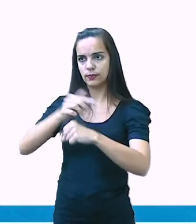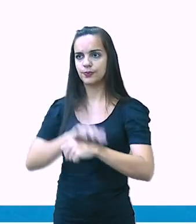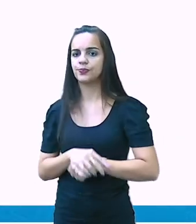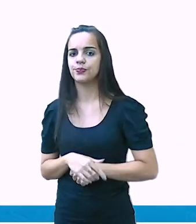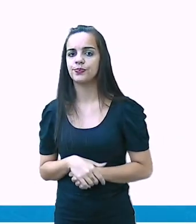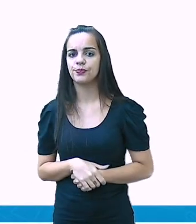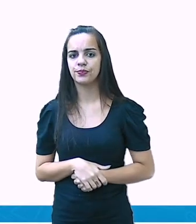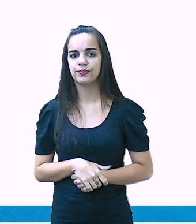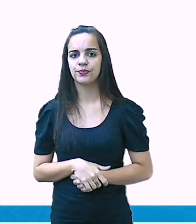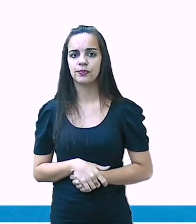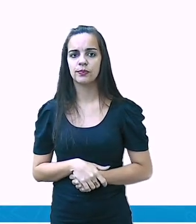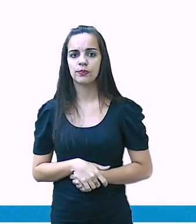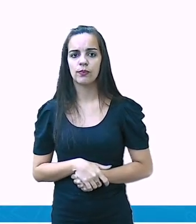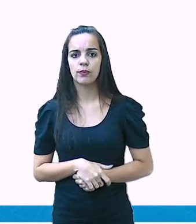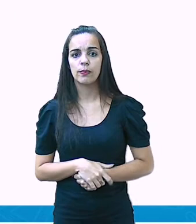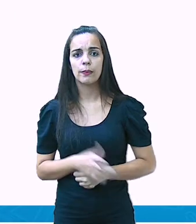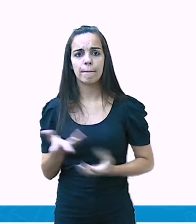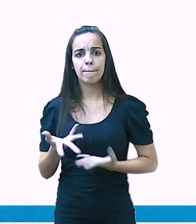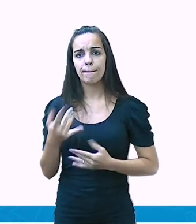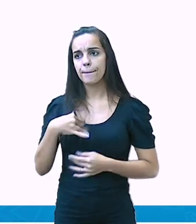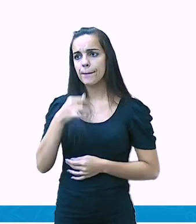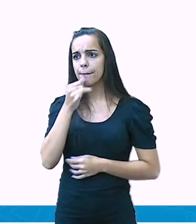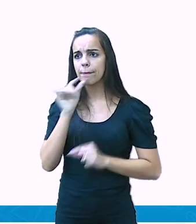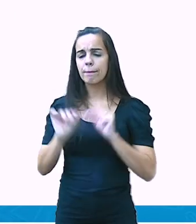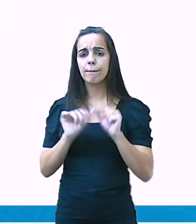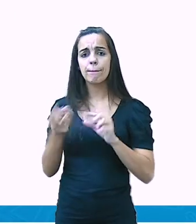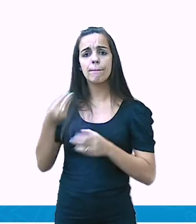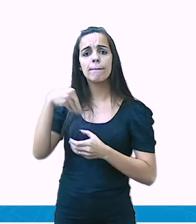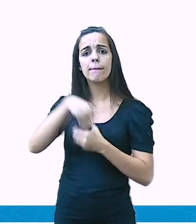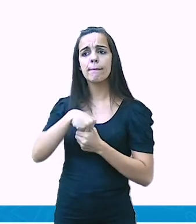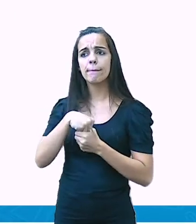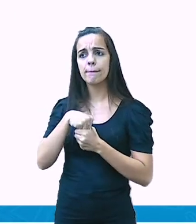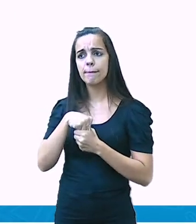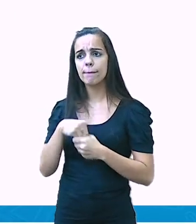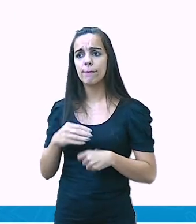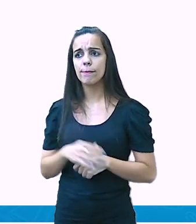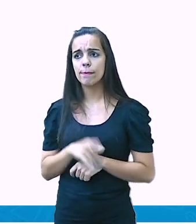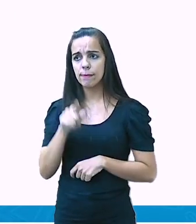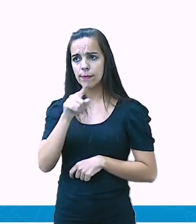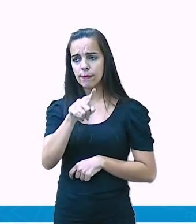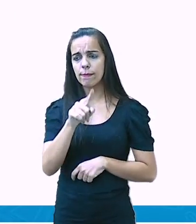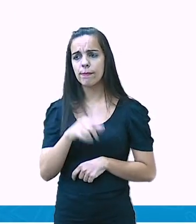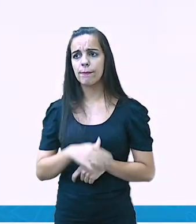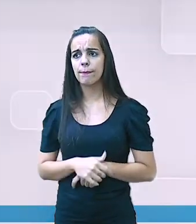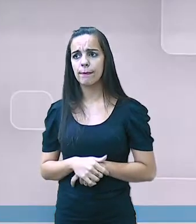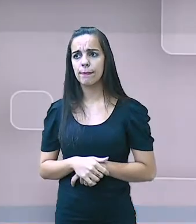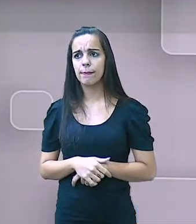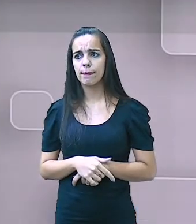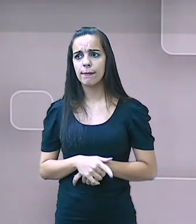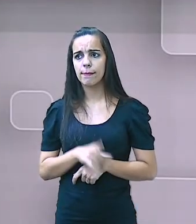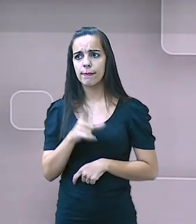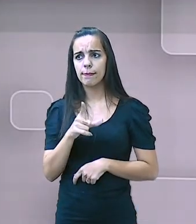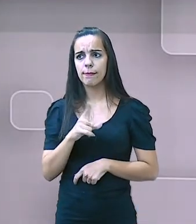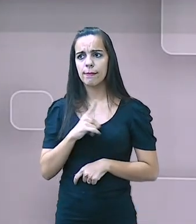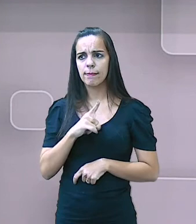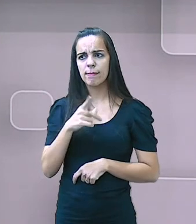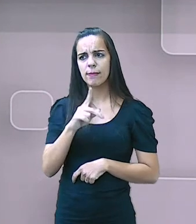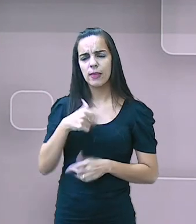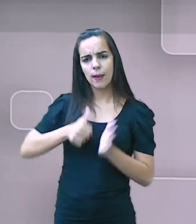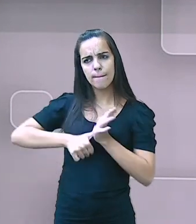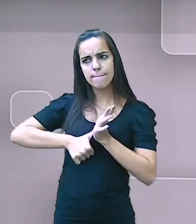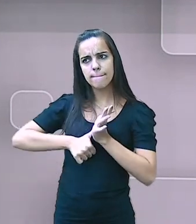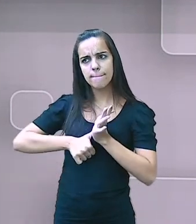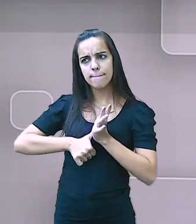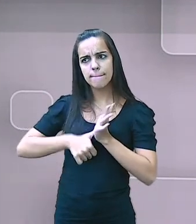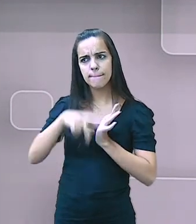respondeu a esta interrogação, né? Gente, você aí, você tem carteira de identidade,